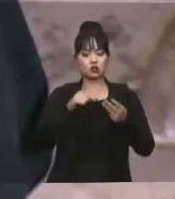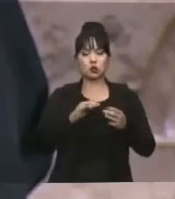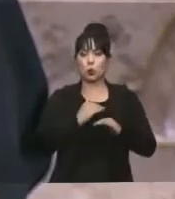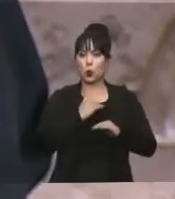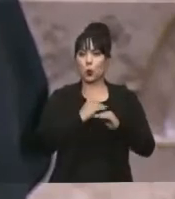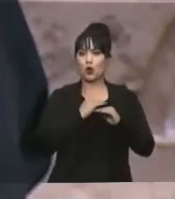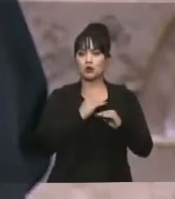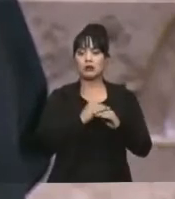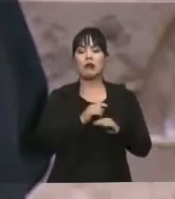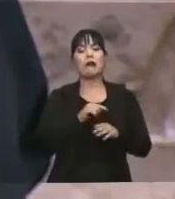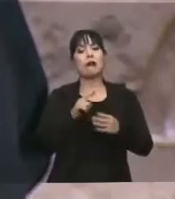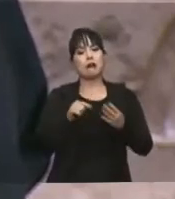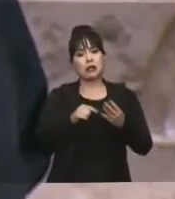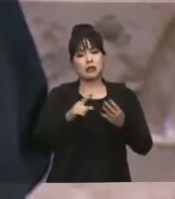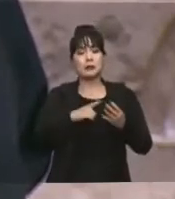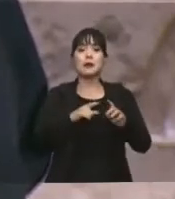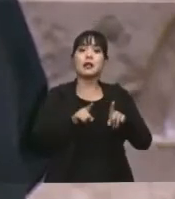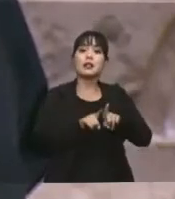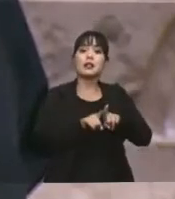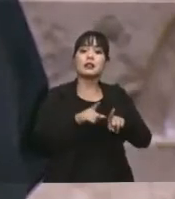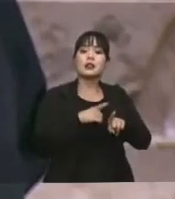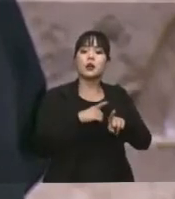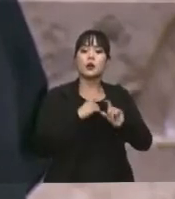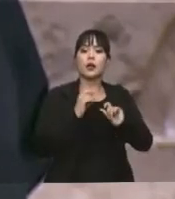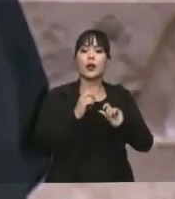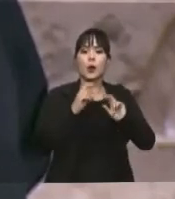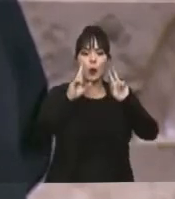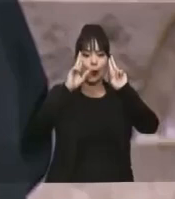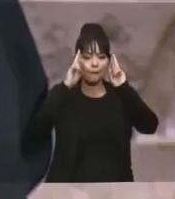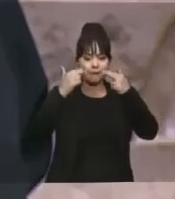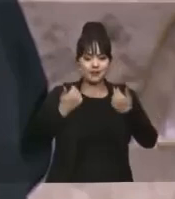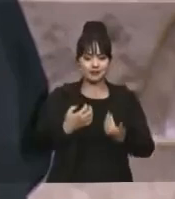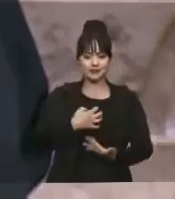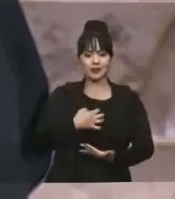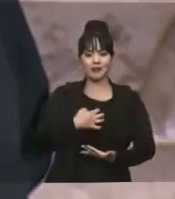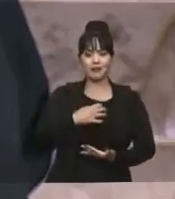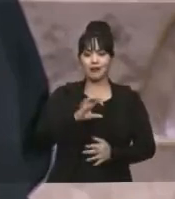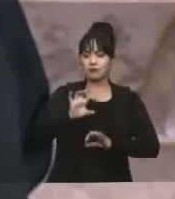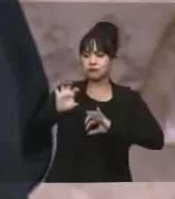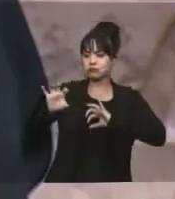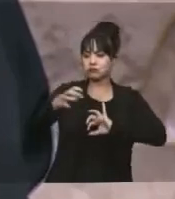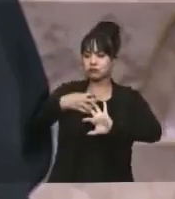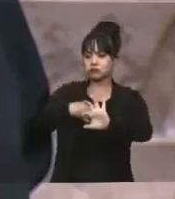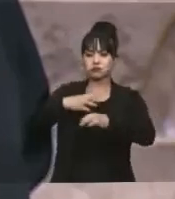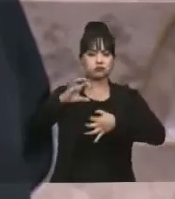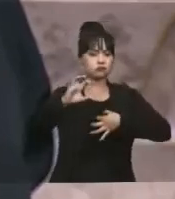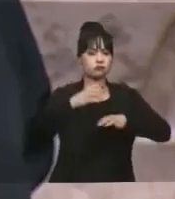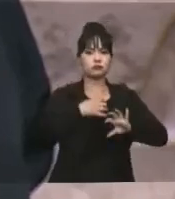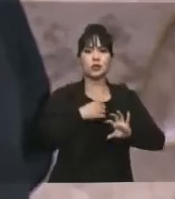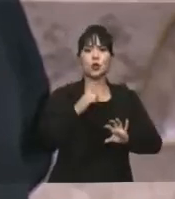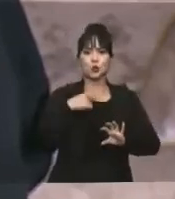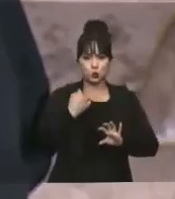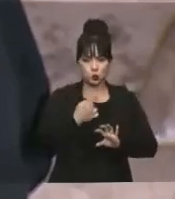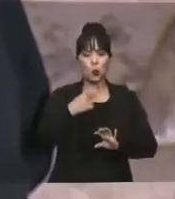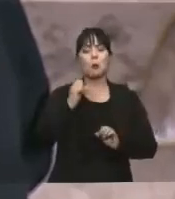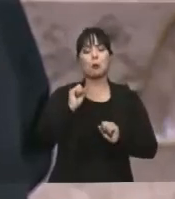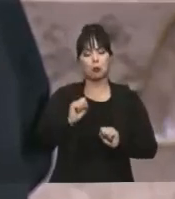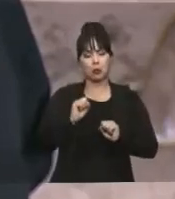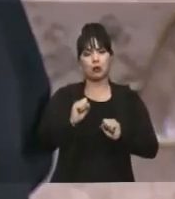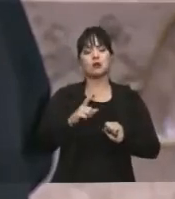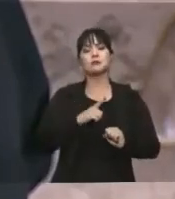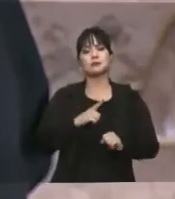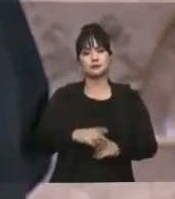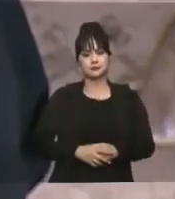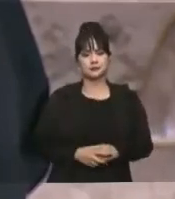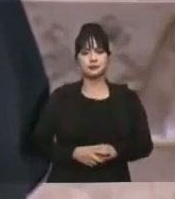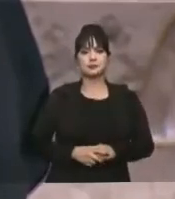e desse senso de humanidade que nos alcança a todos.